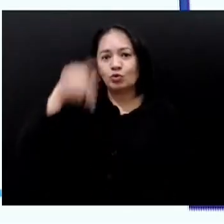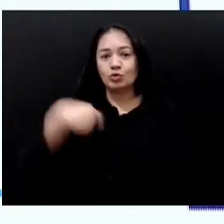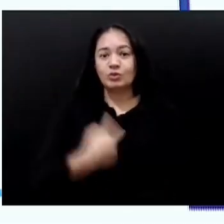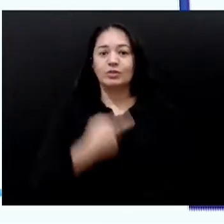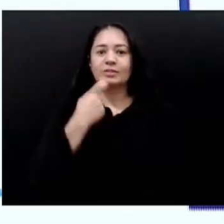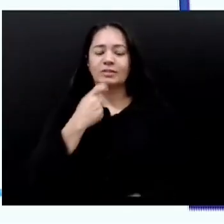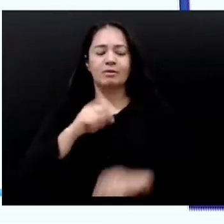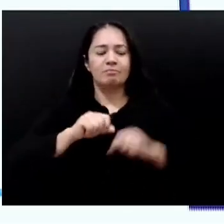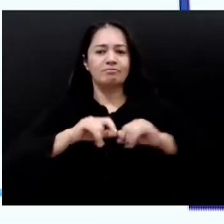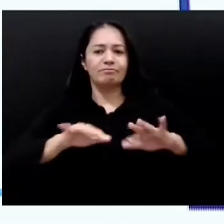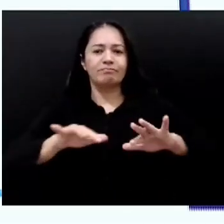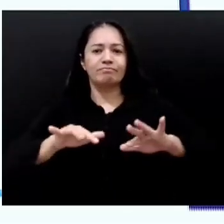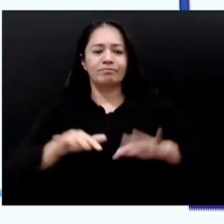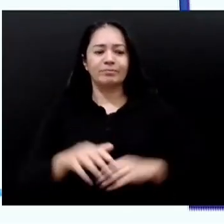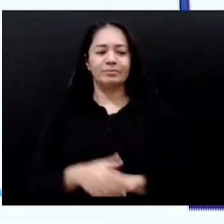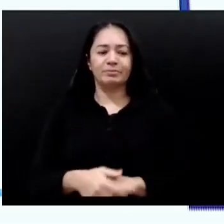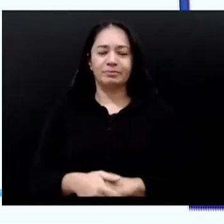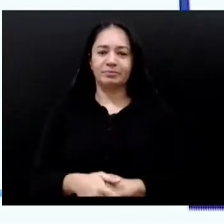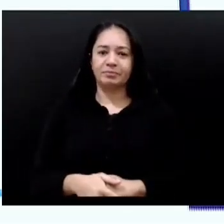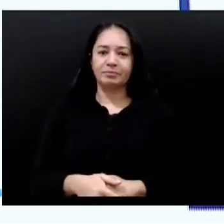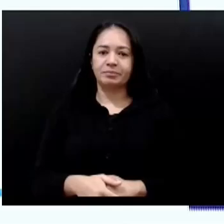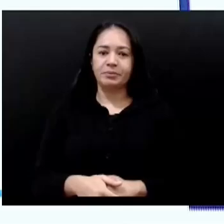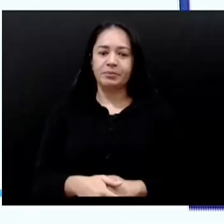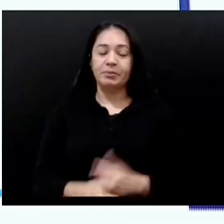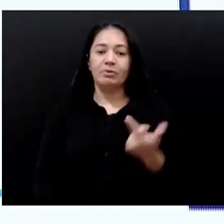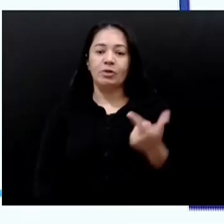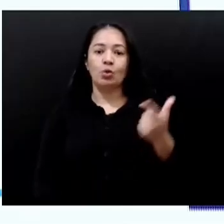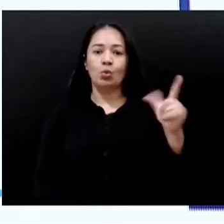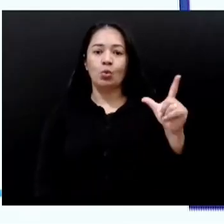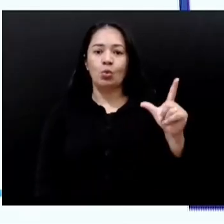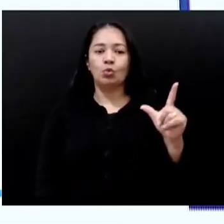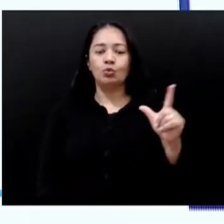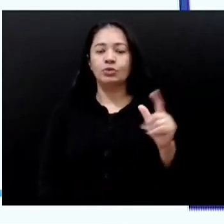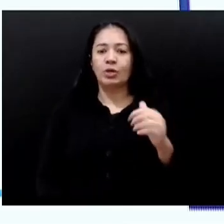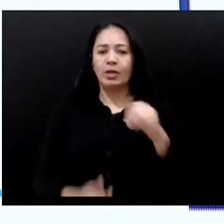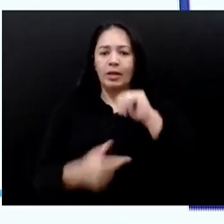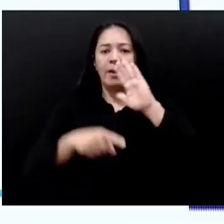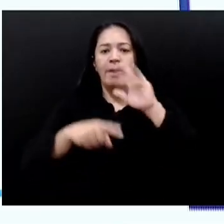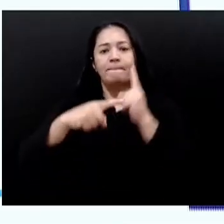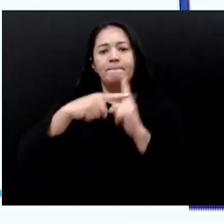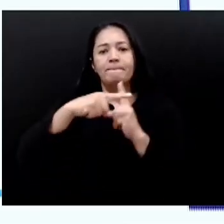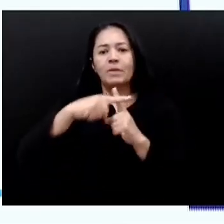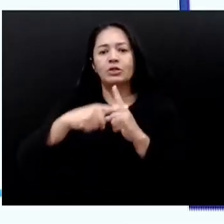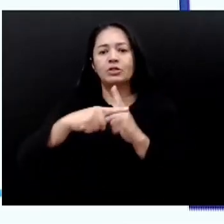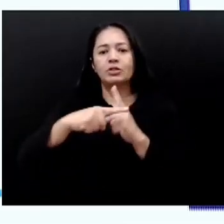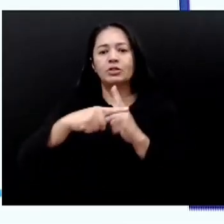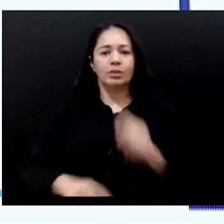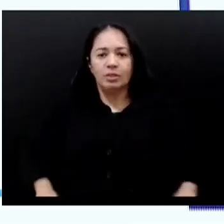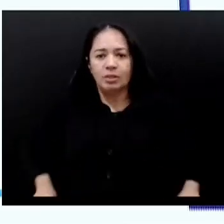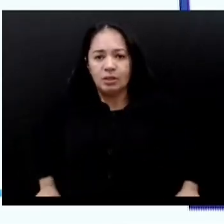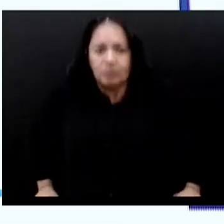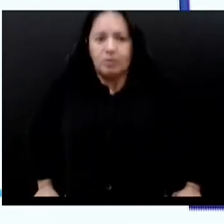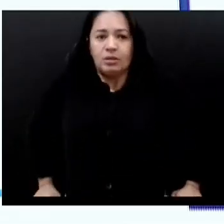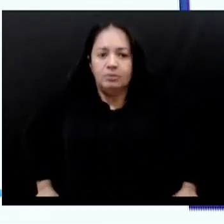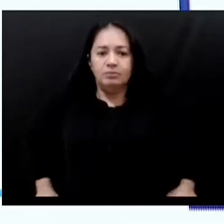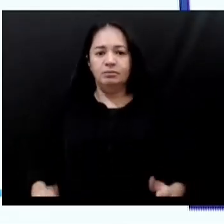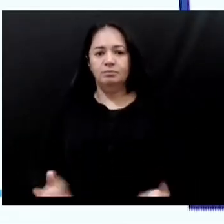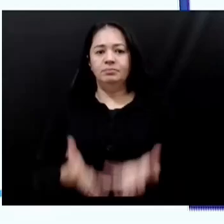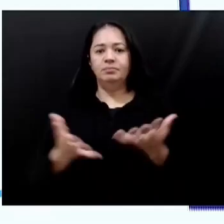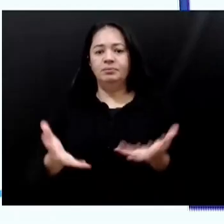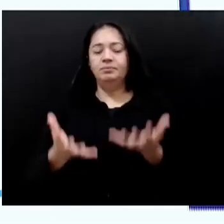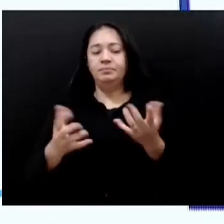da cidade. Outro ponto positivo também é que, vou reforçar esse ponto, que é a